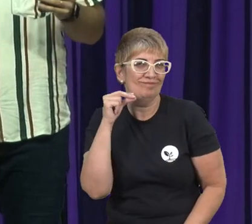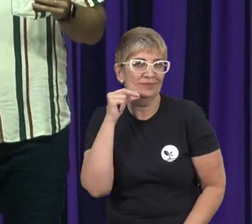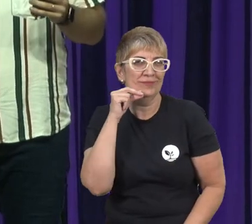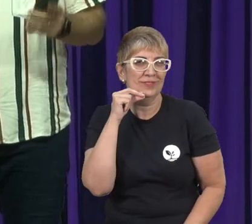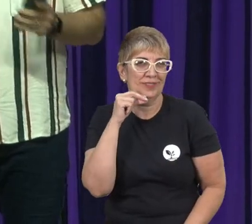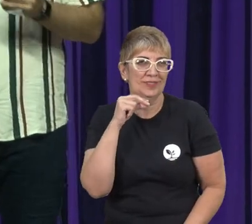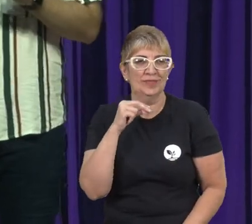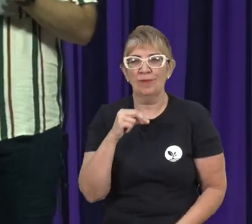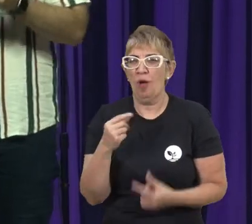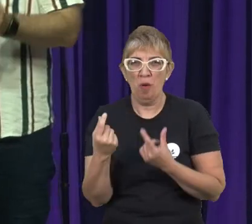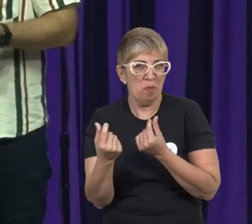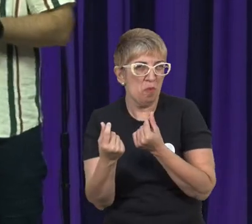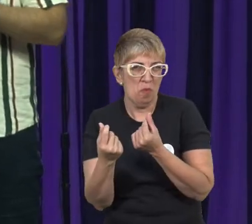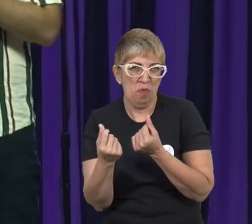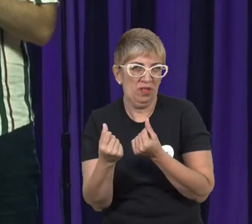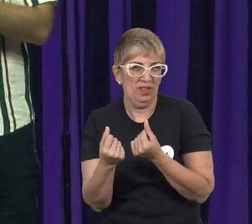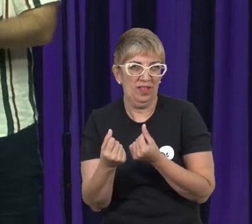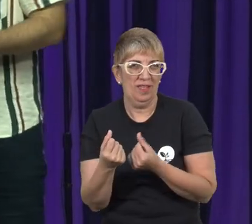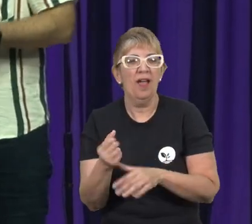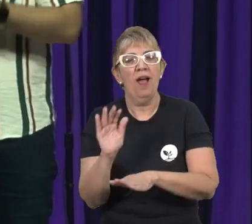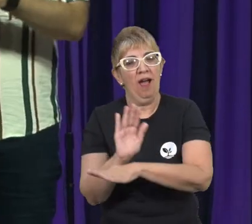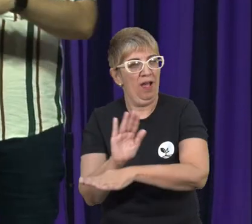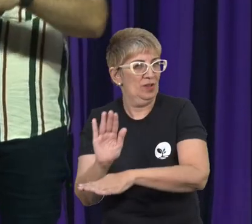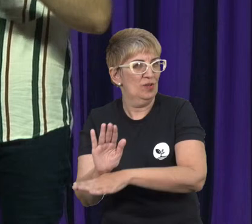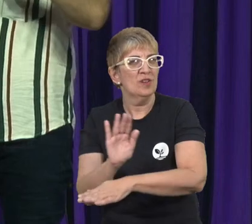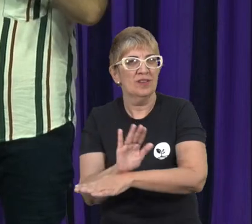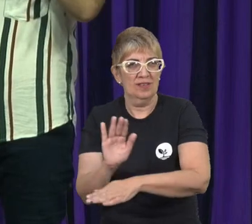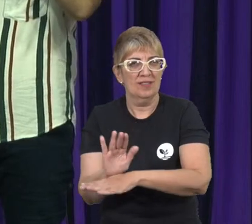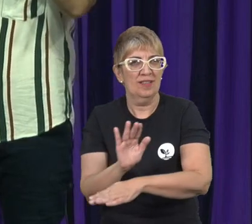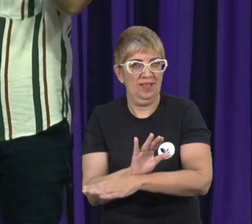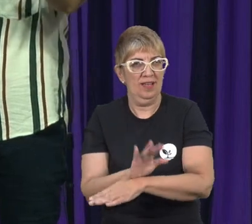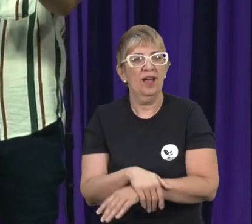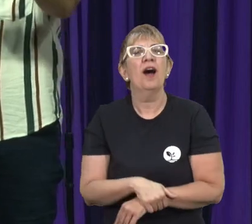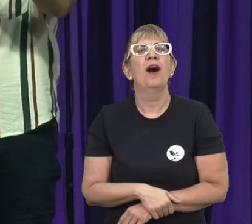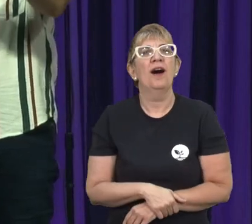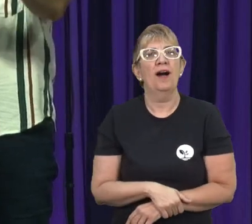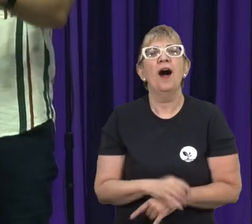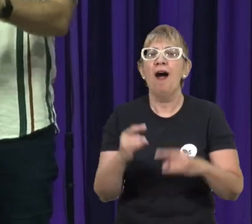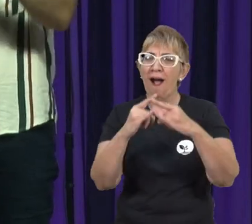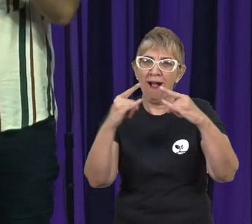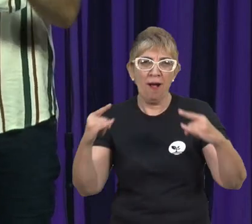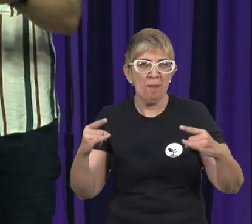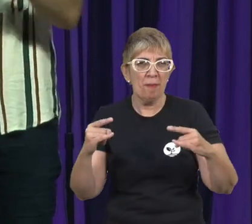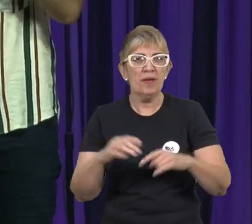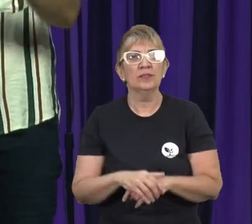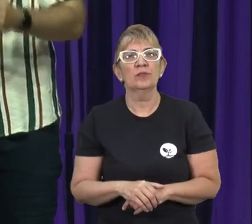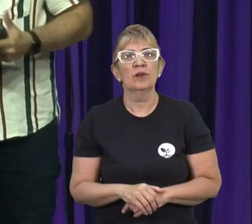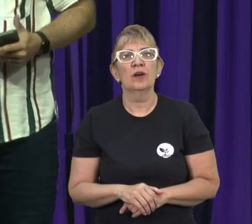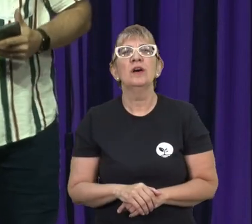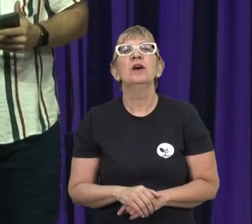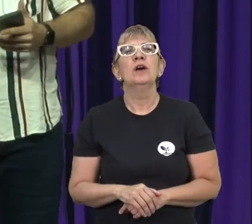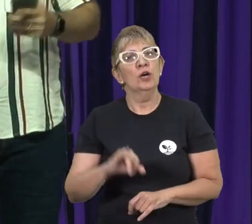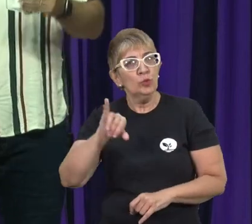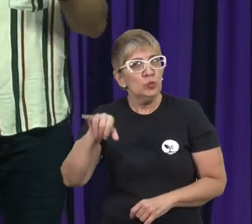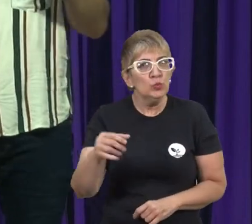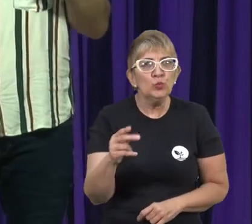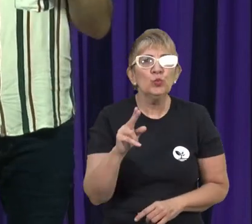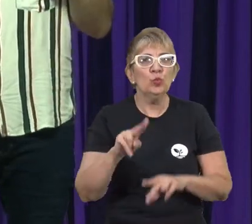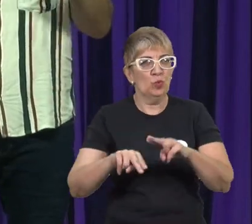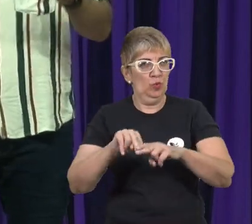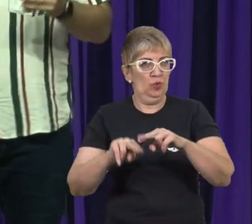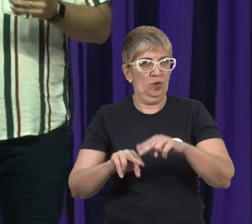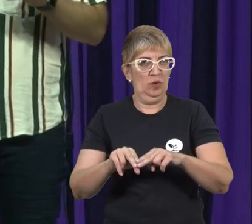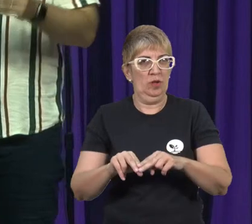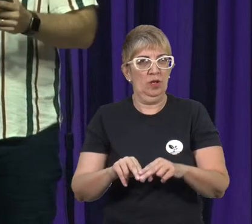teriam condições de arcar com os custos da ida até o nosso acampamento que acontecerá em julho. Nosso alvo